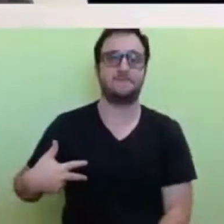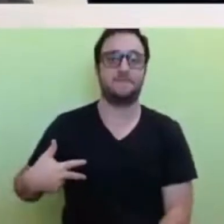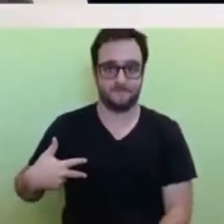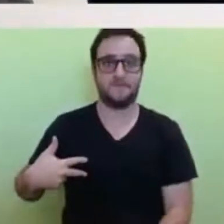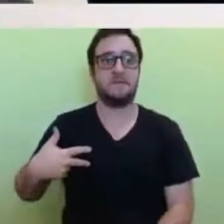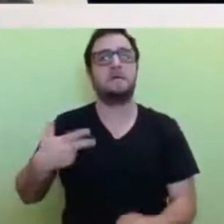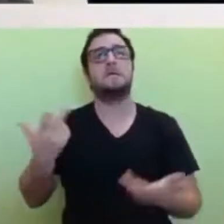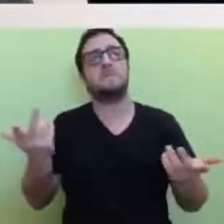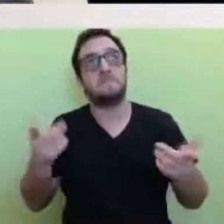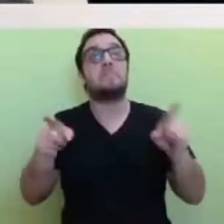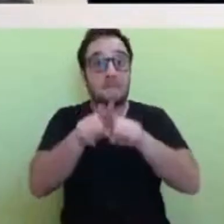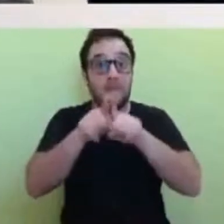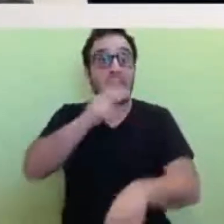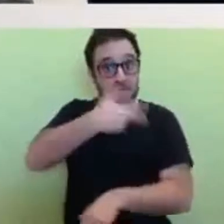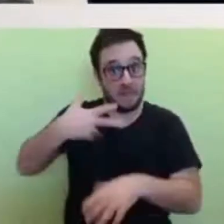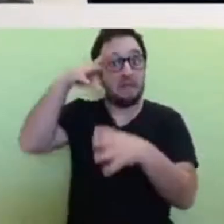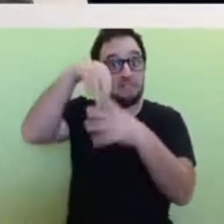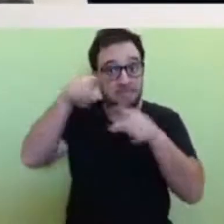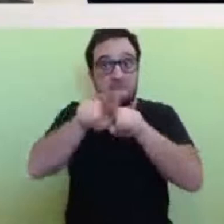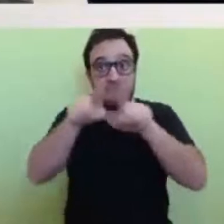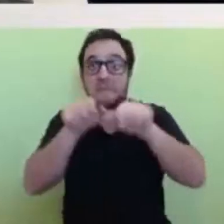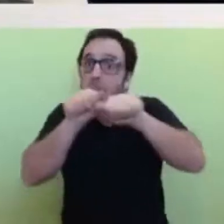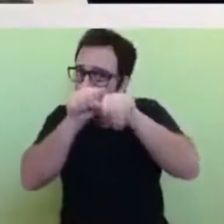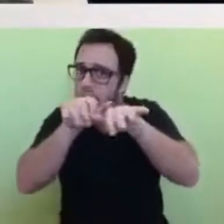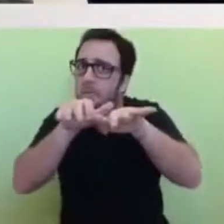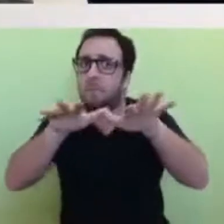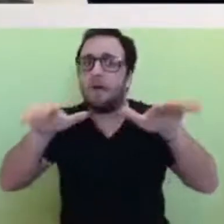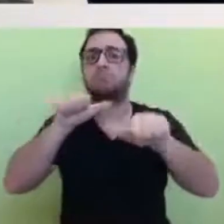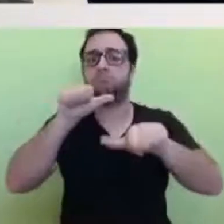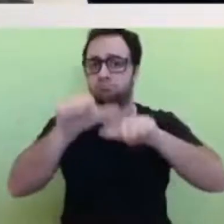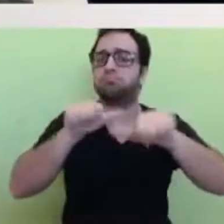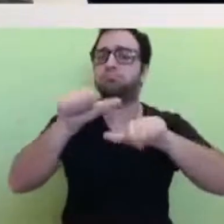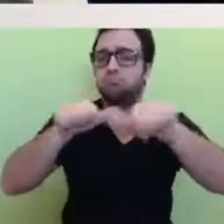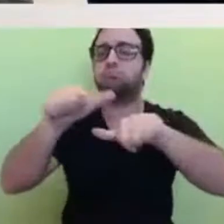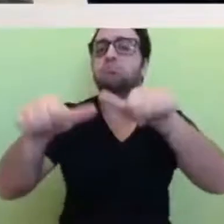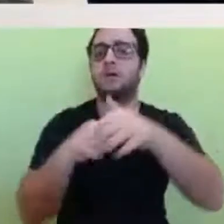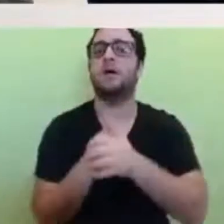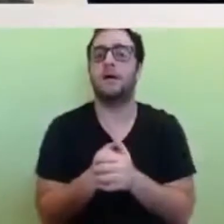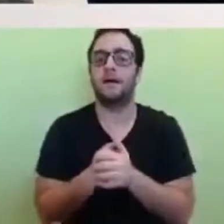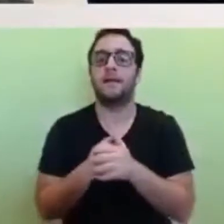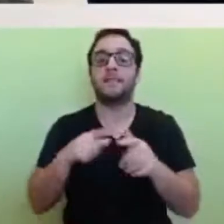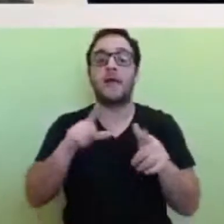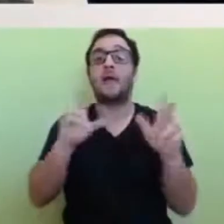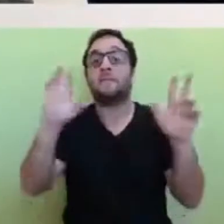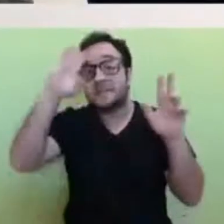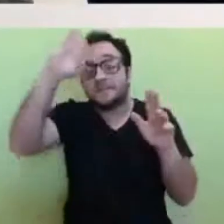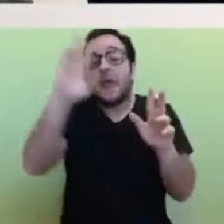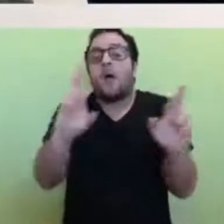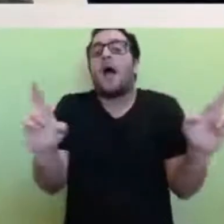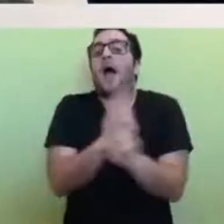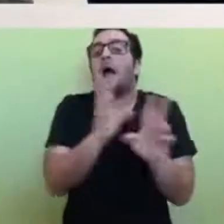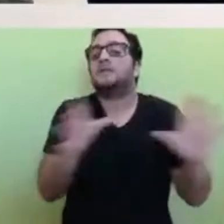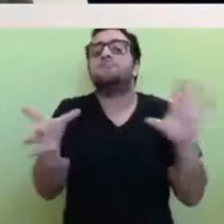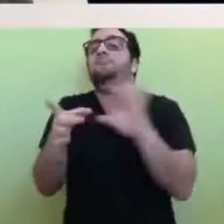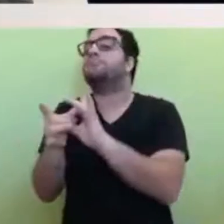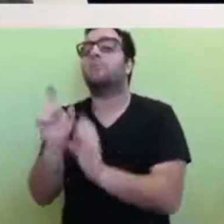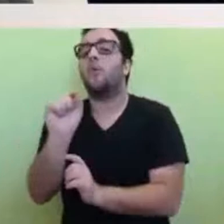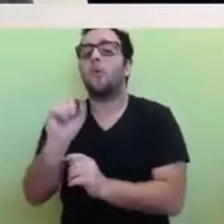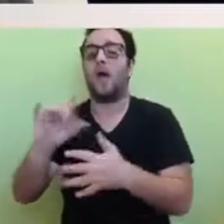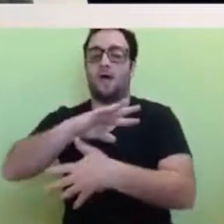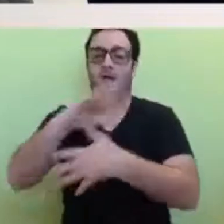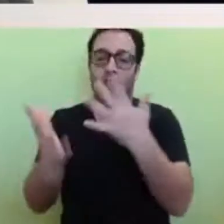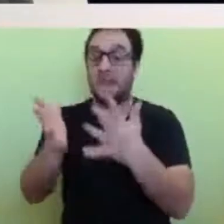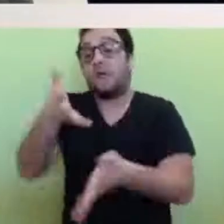vários aspectos relacionados à língua de sinais. Eu falo sobre isso porque é o que eu pesquiso aqui na PGT, eu pesquiso tradução